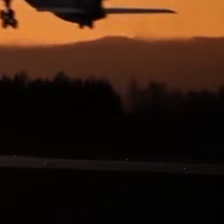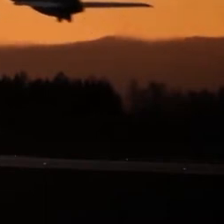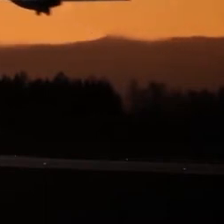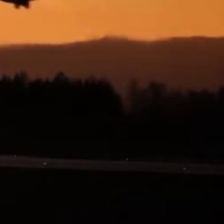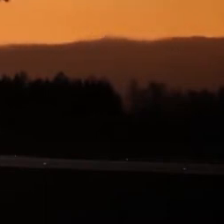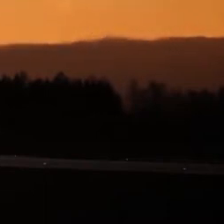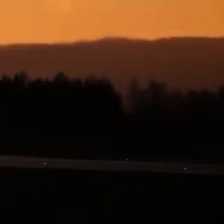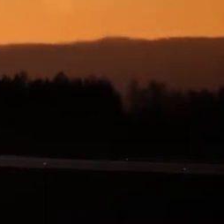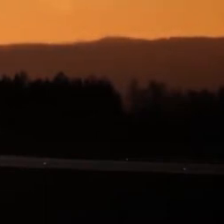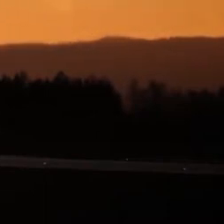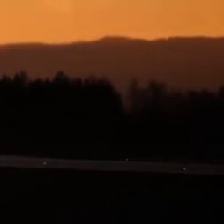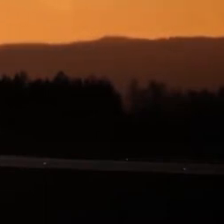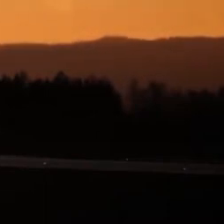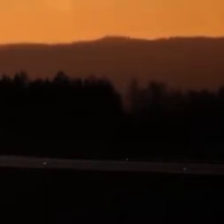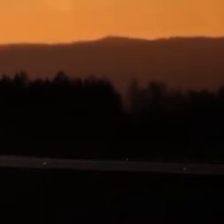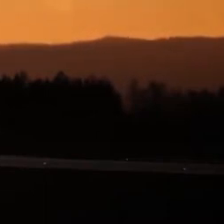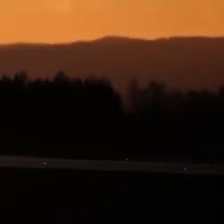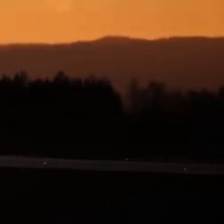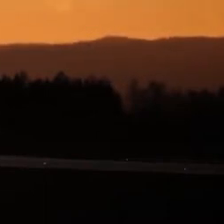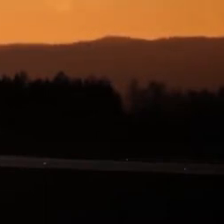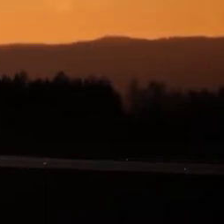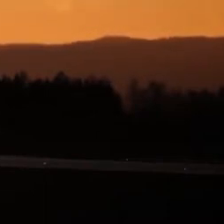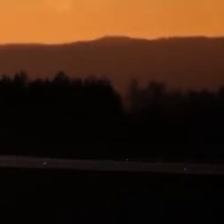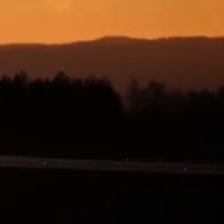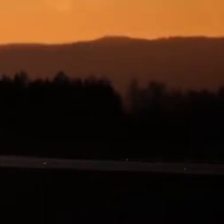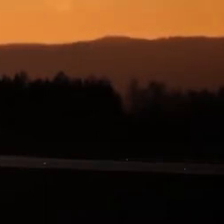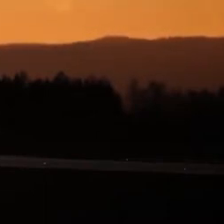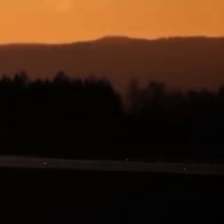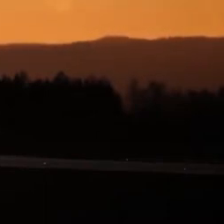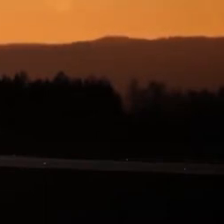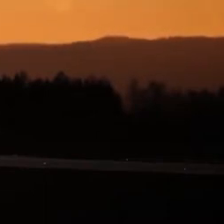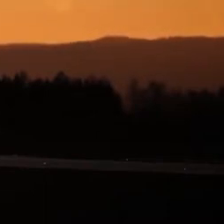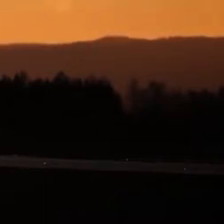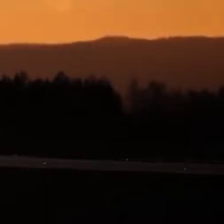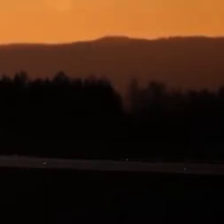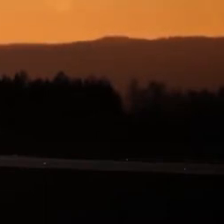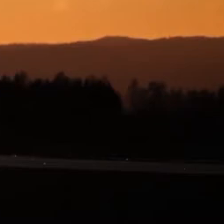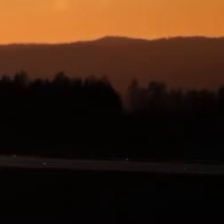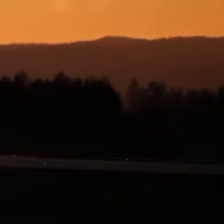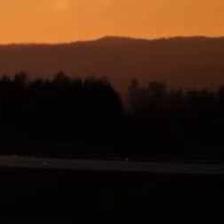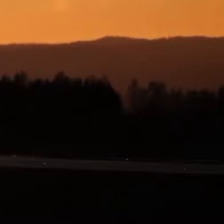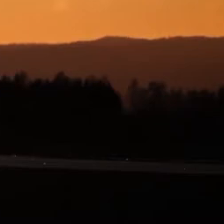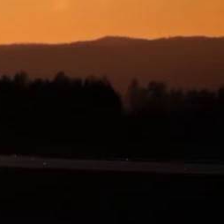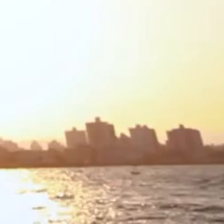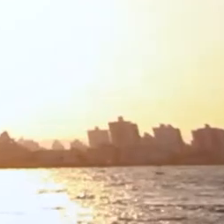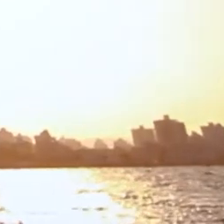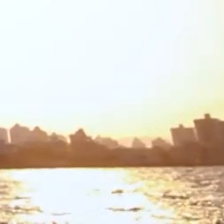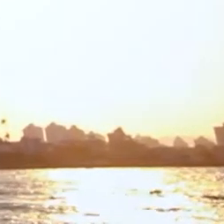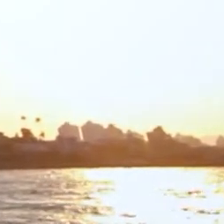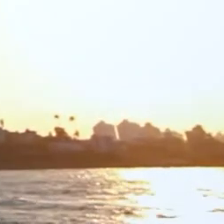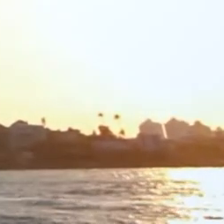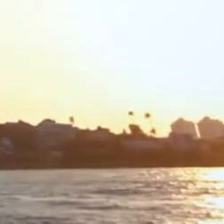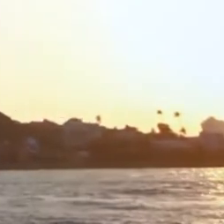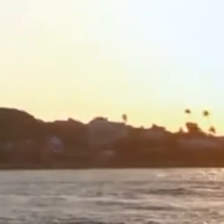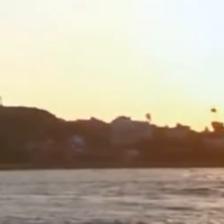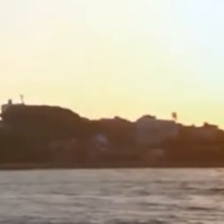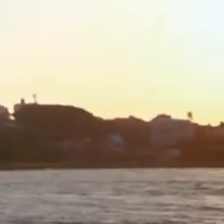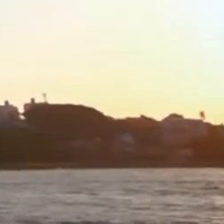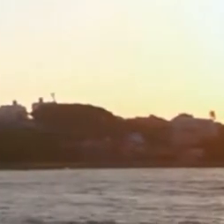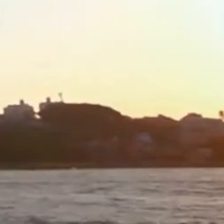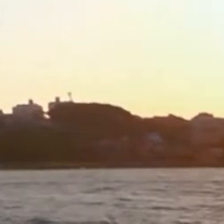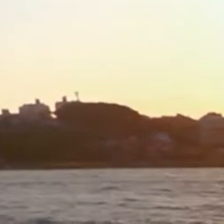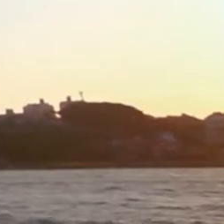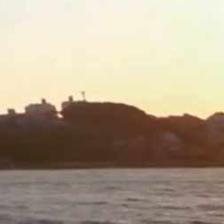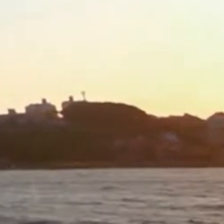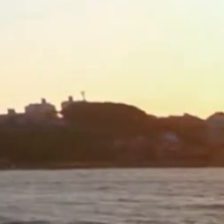clava forte. Verás que o vinho teu não pode mudar, nem tem nem quem te